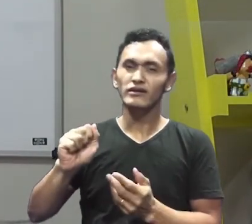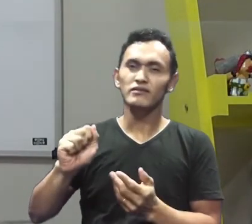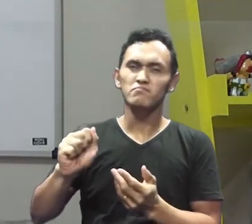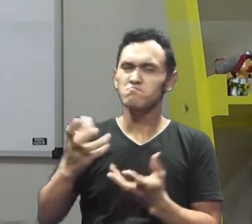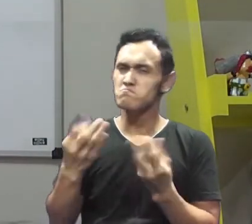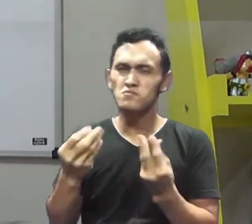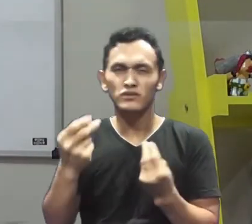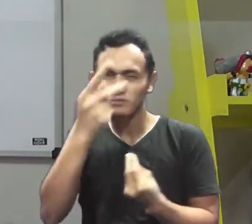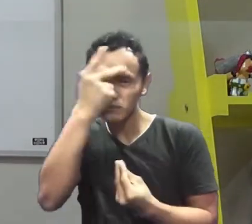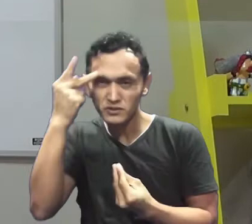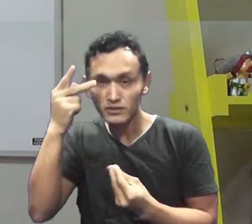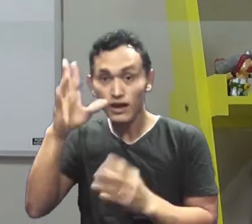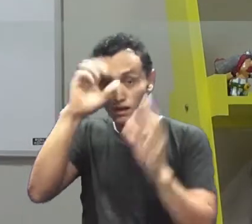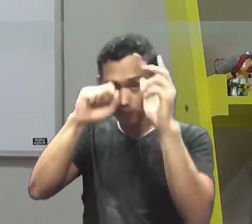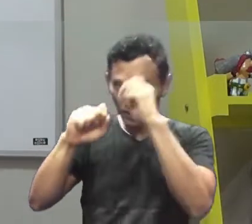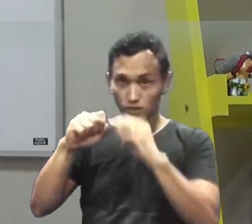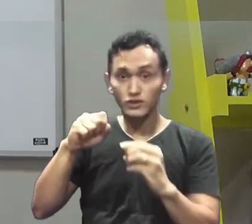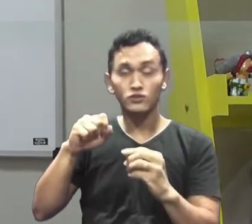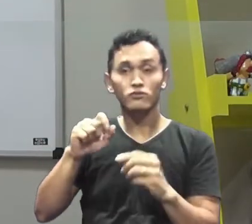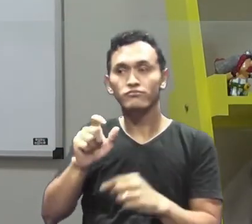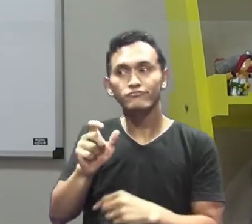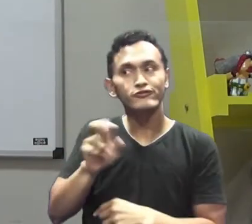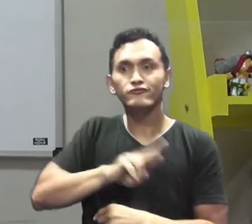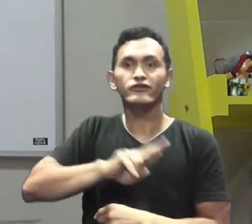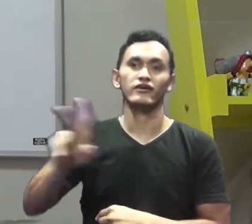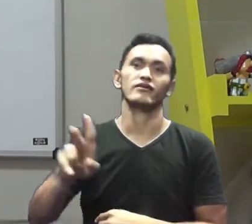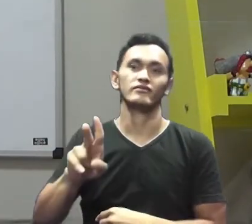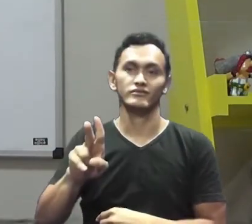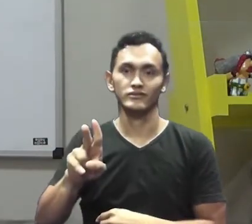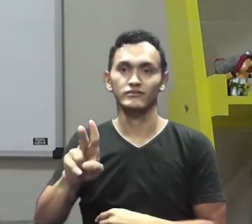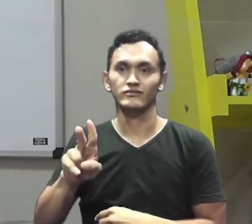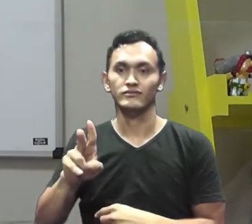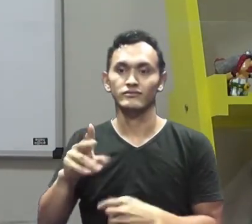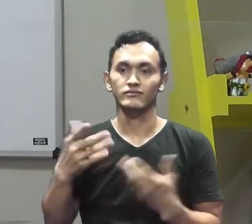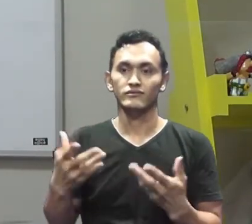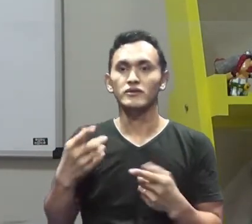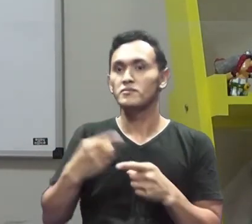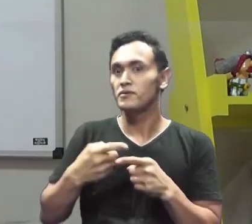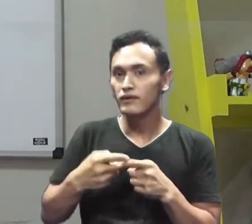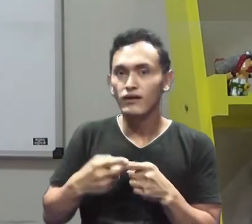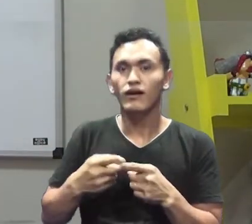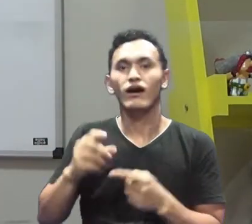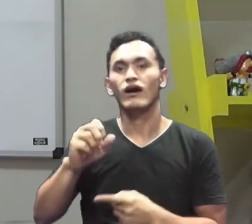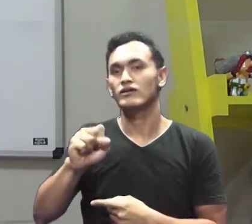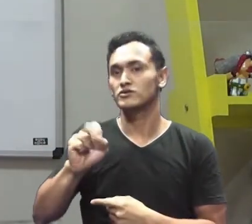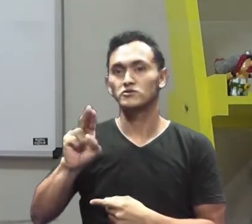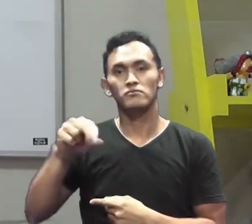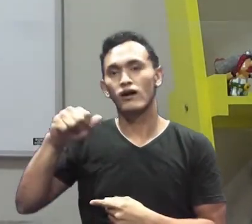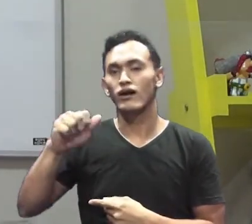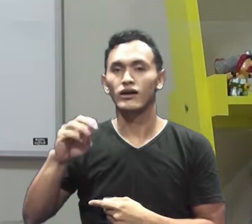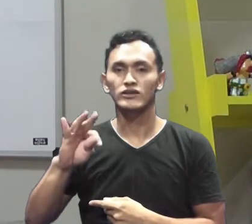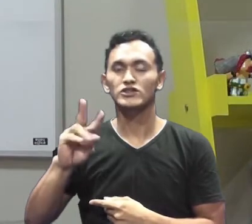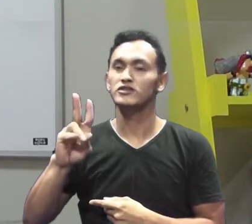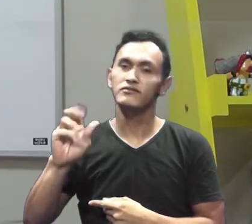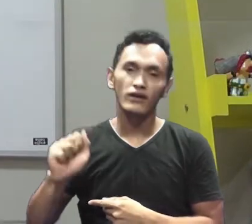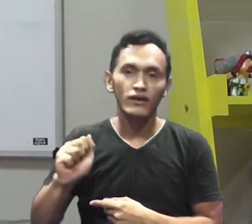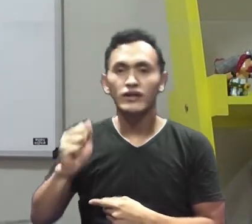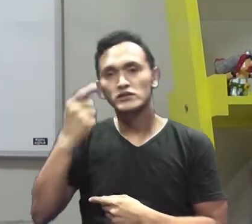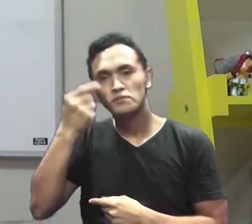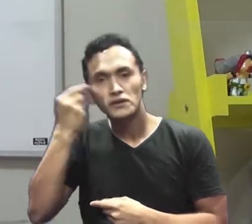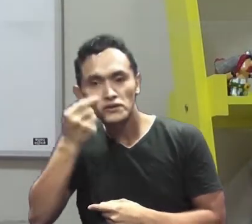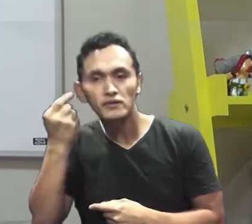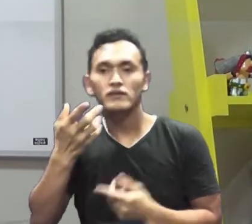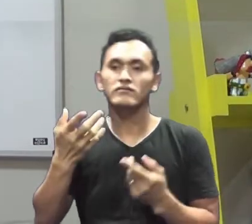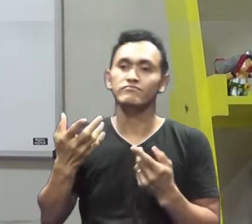veio comentários de todo quanto é jeito. Que somativa era em espanhol, mas em português de Portugal também usa somativa, e em português do Brasil